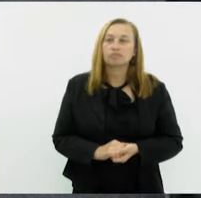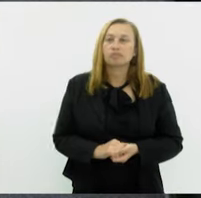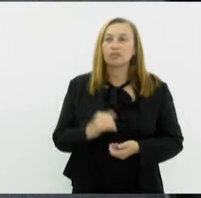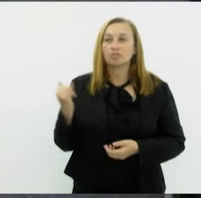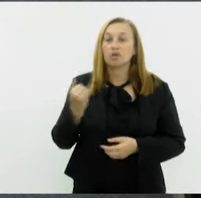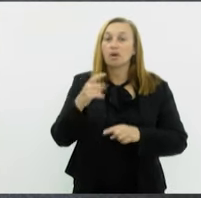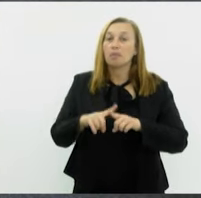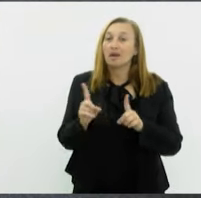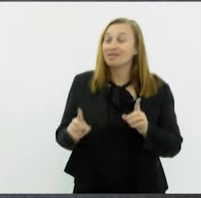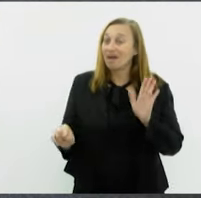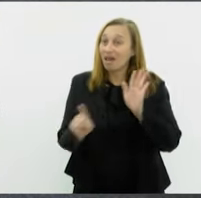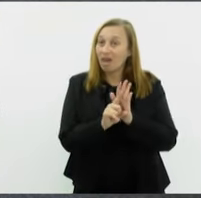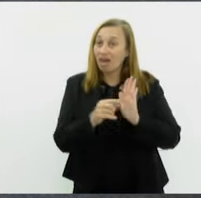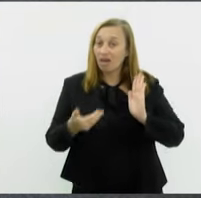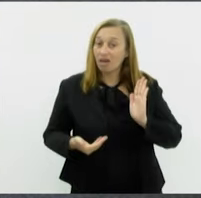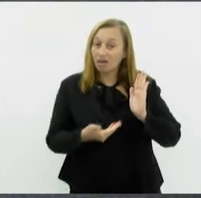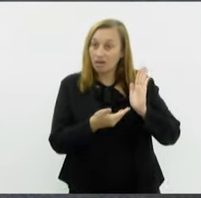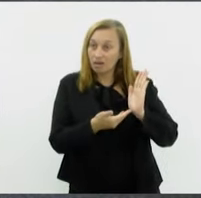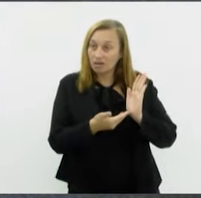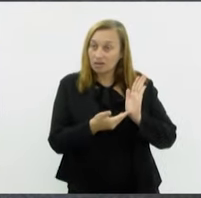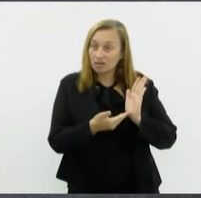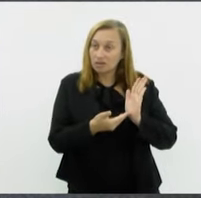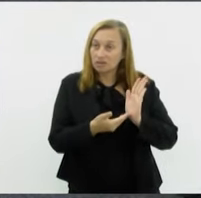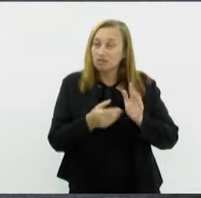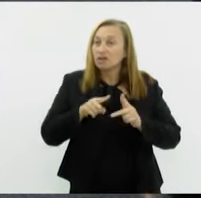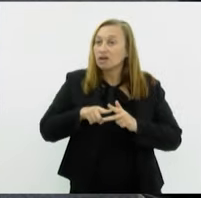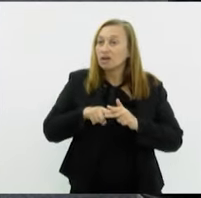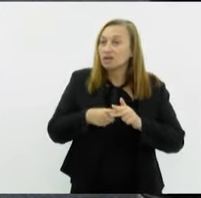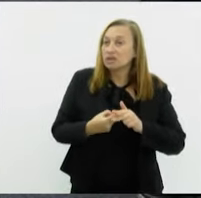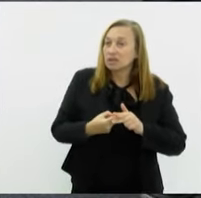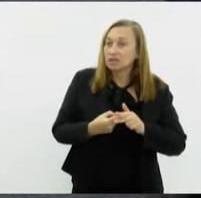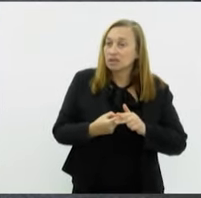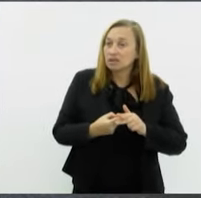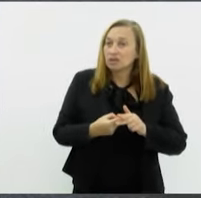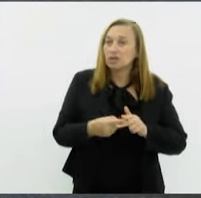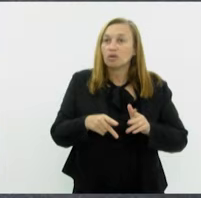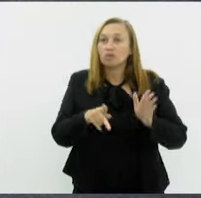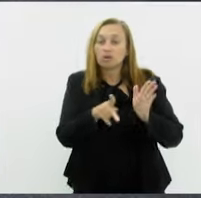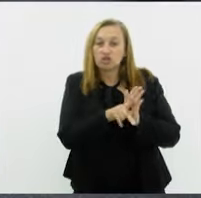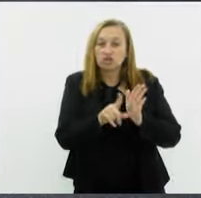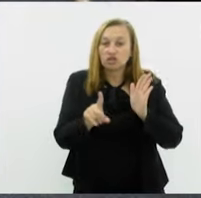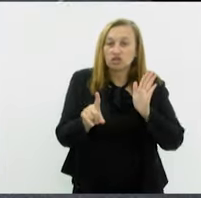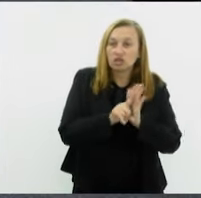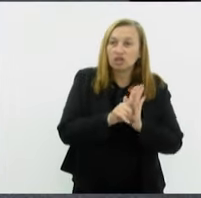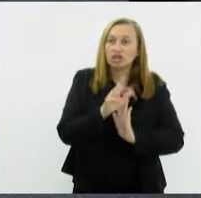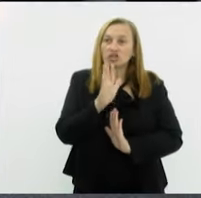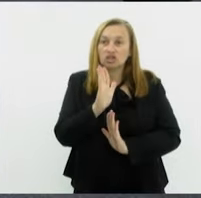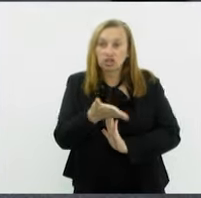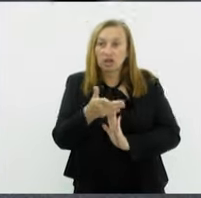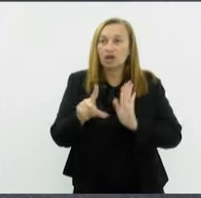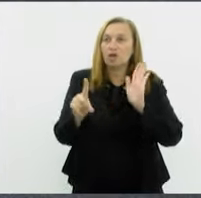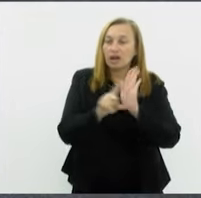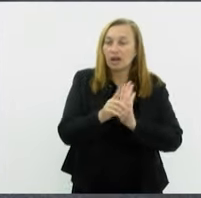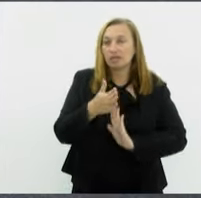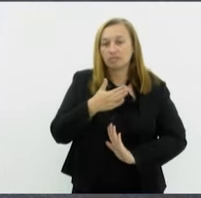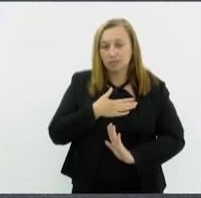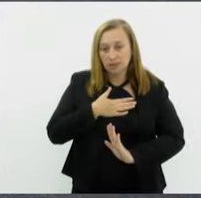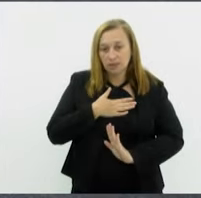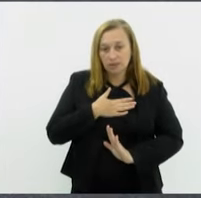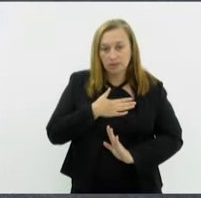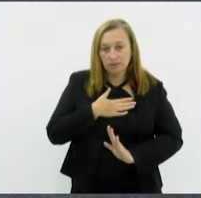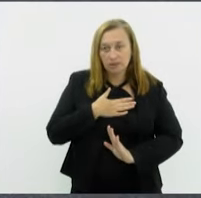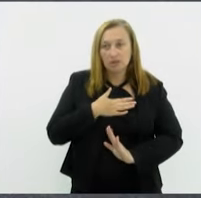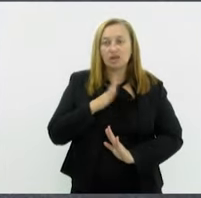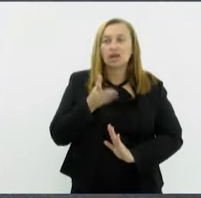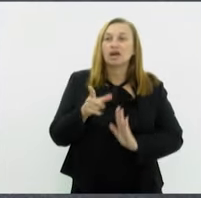a lei citada aqui foi alterada por um projeto de lei que já é uma lei de minha autoria,